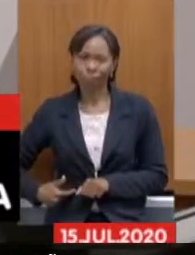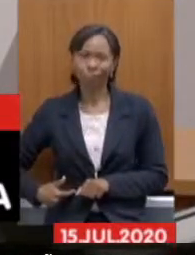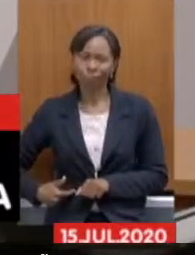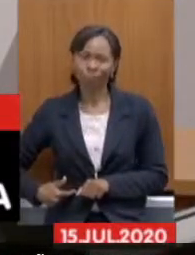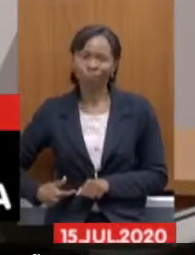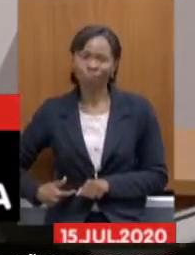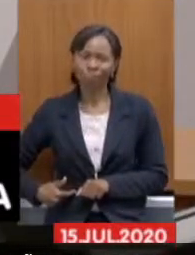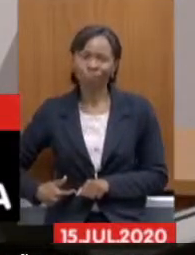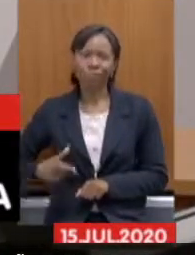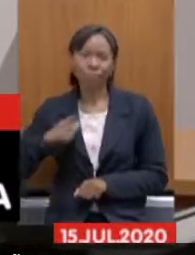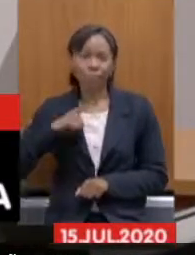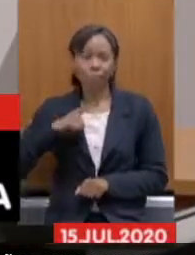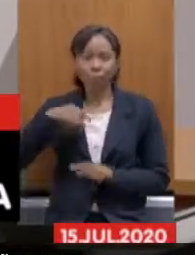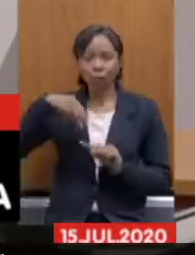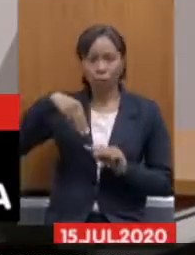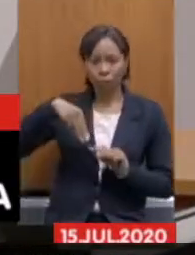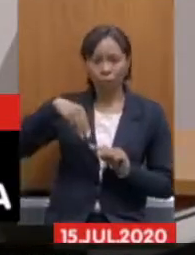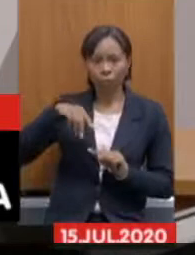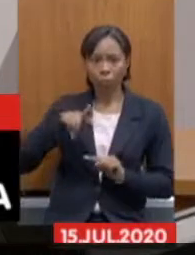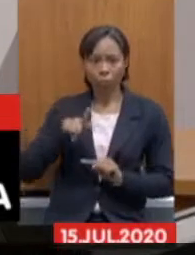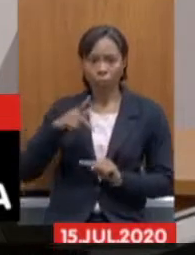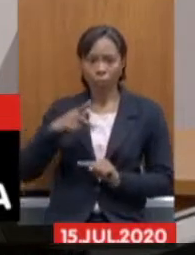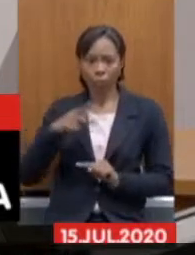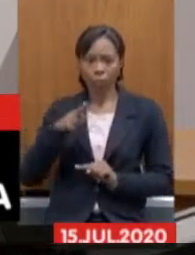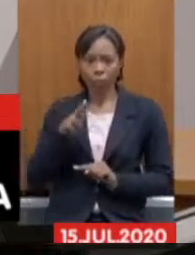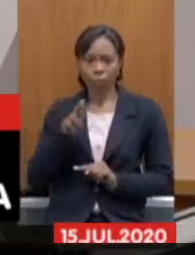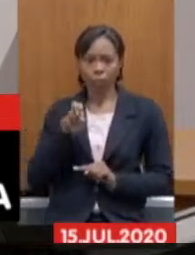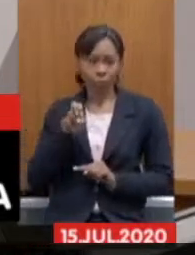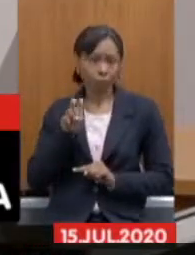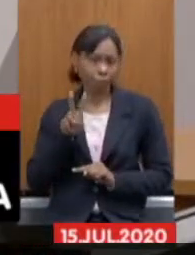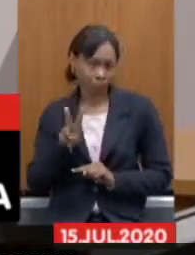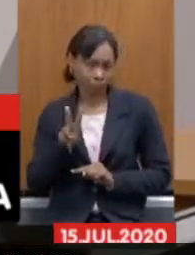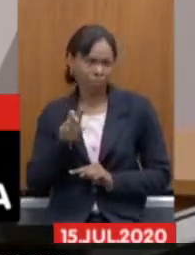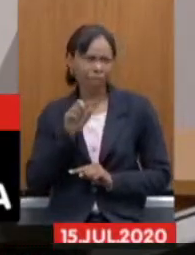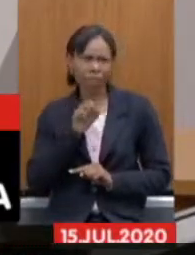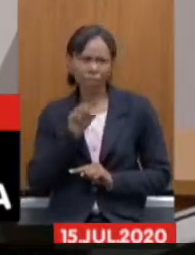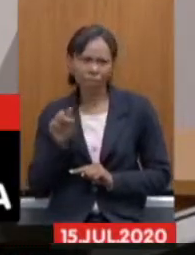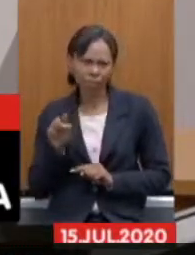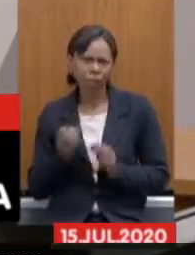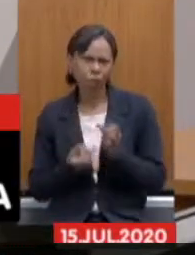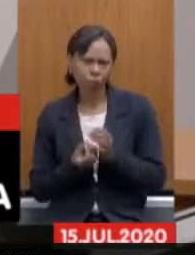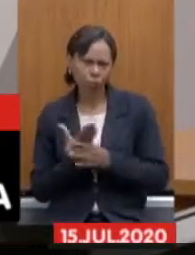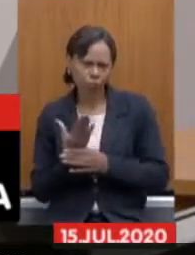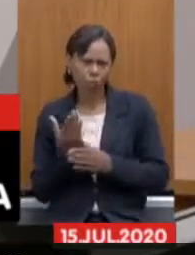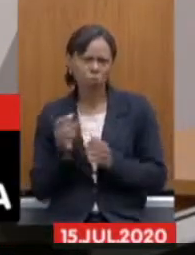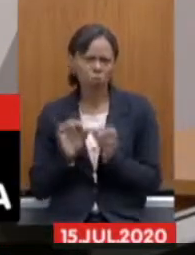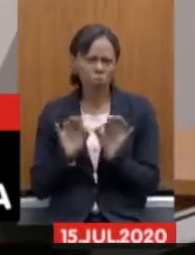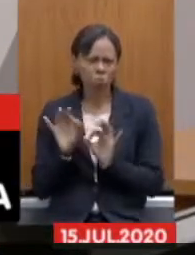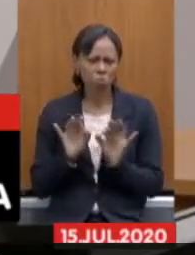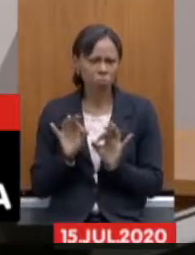deu um igeprev que eles estão aqui colocando ele